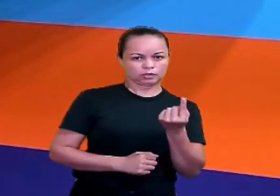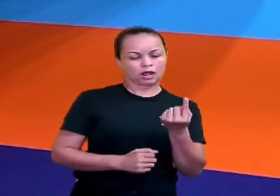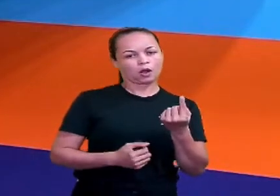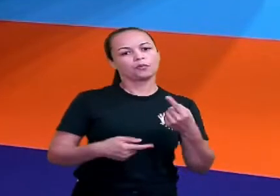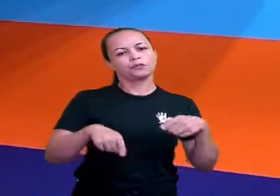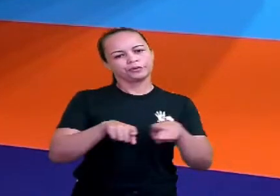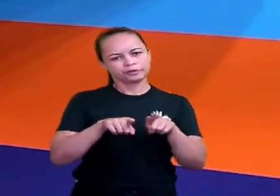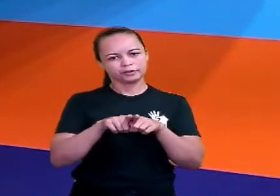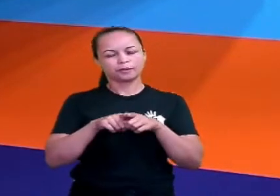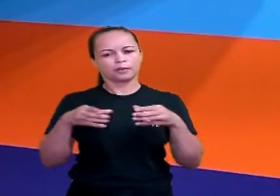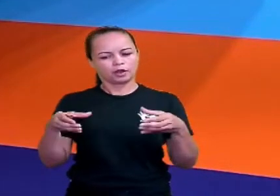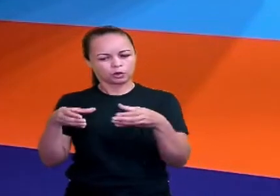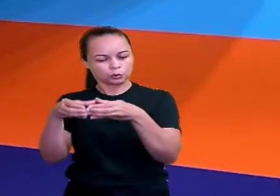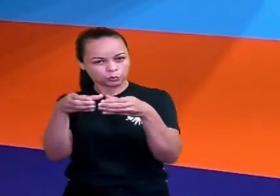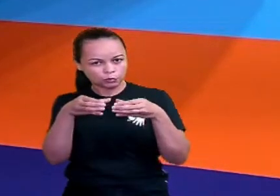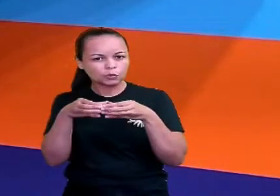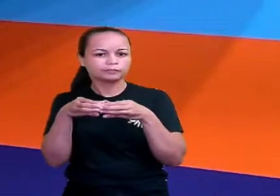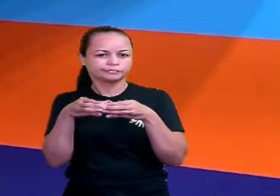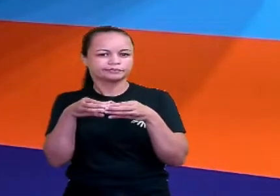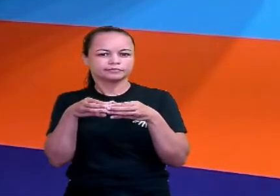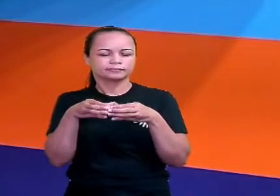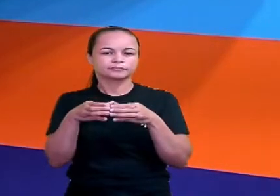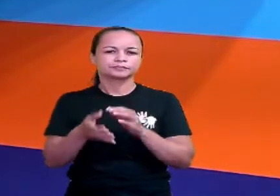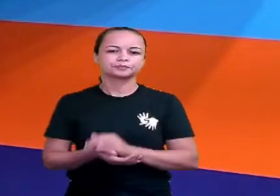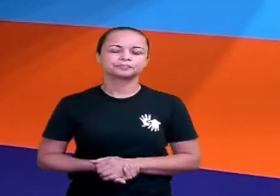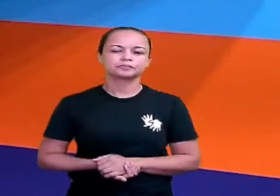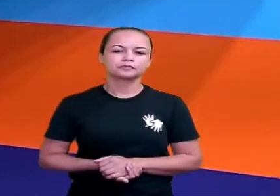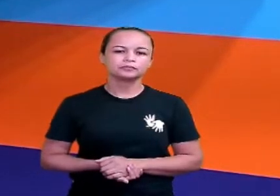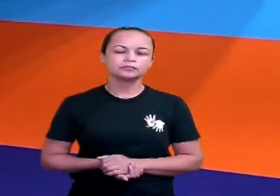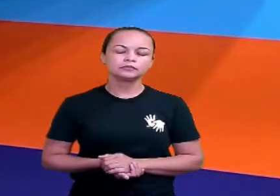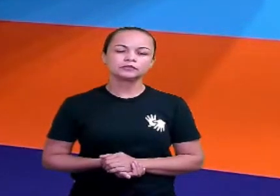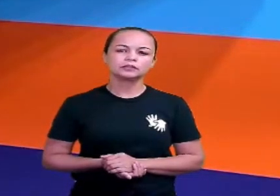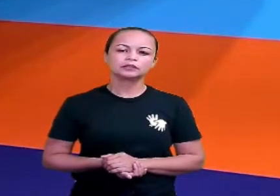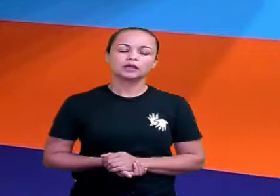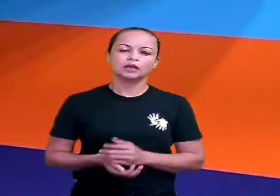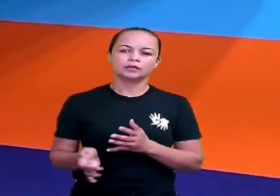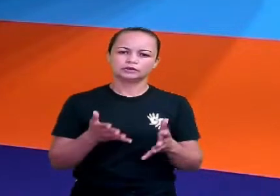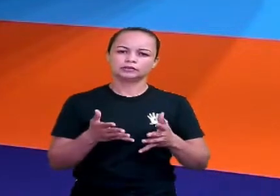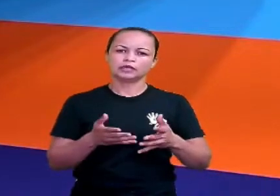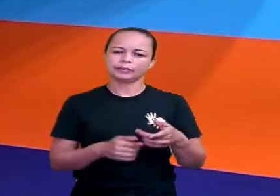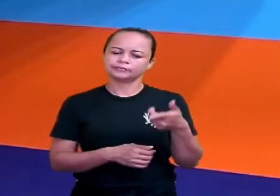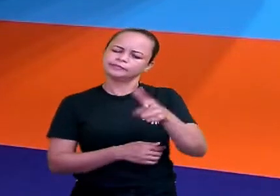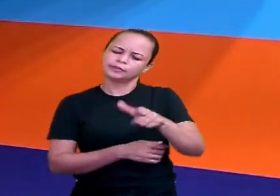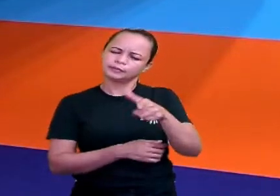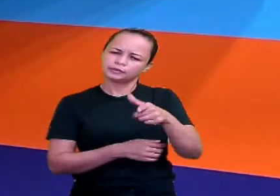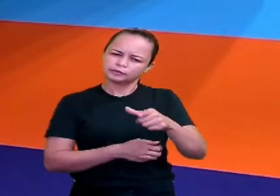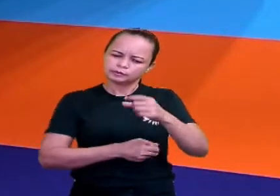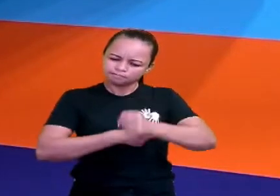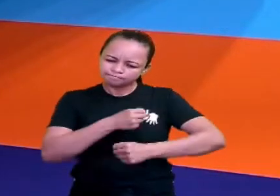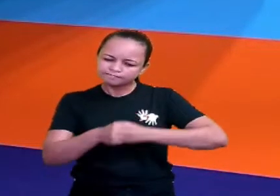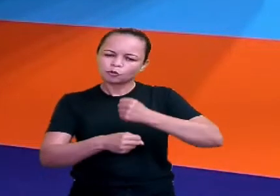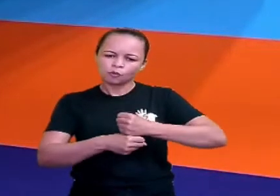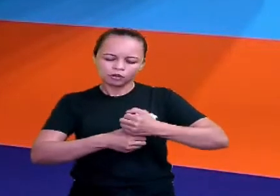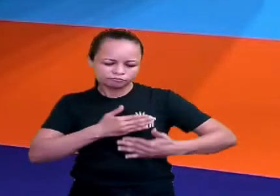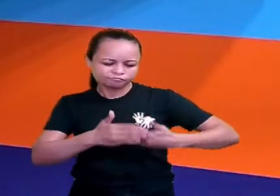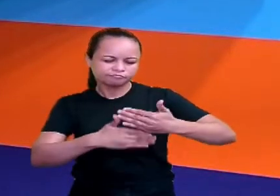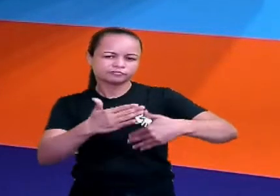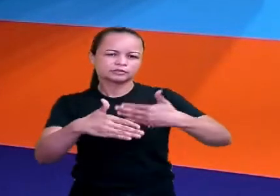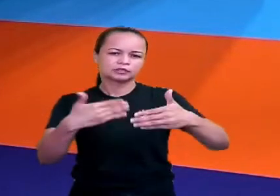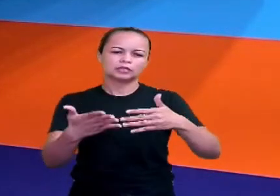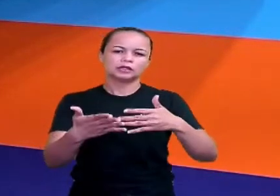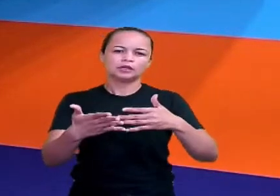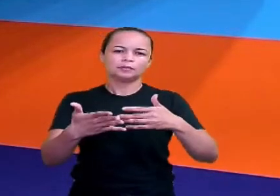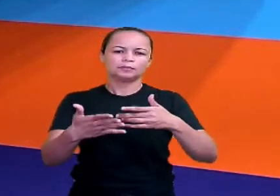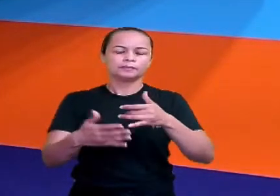da sua família, certo? À medida que esses momentos se repetem muitas vezes no ano e por anos, por